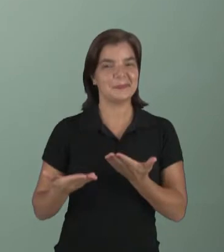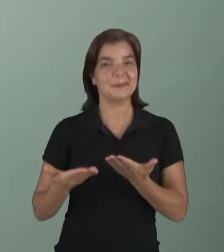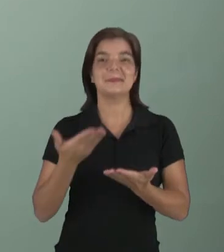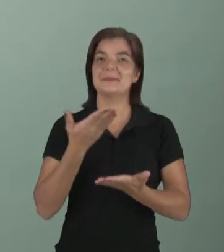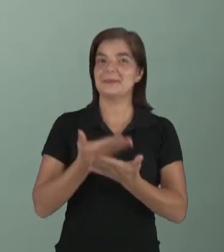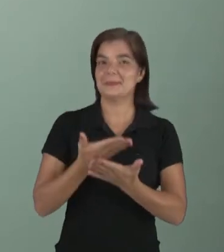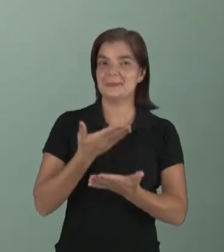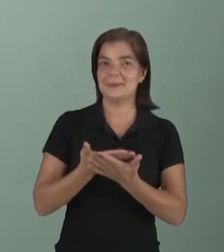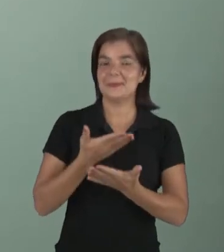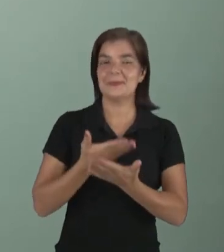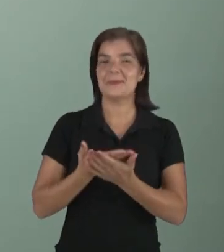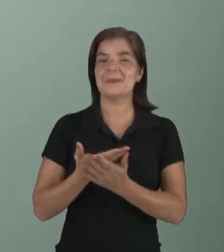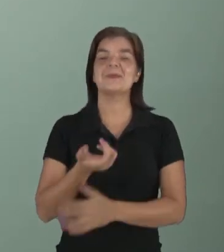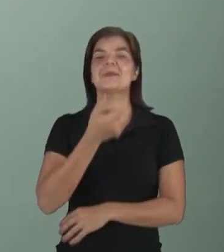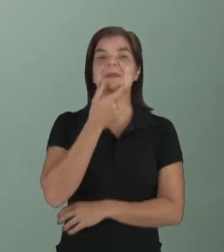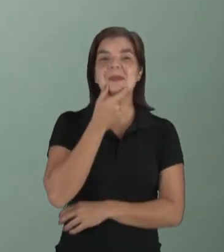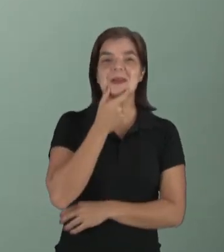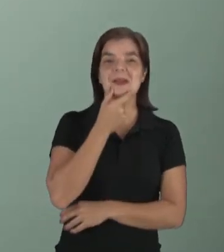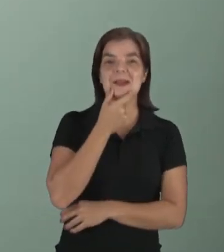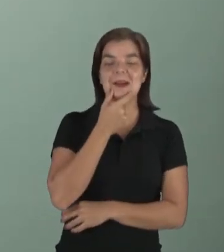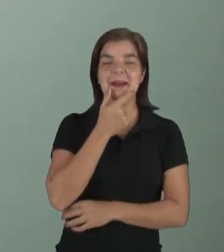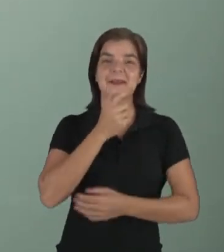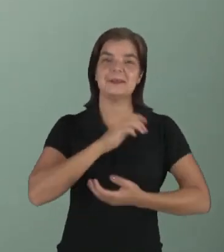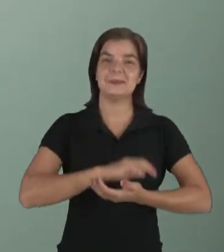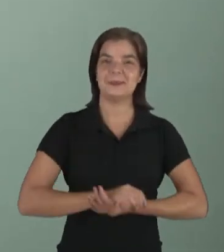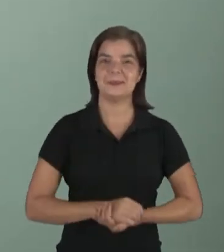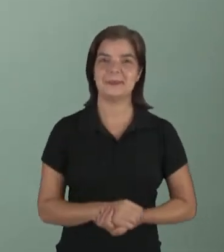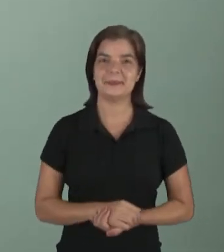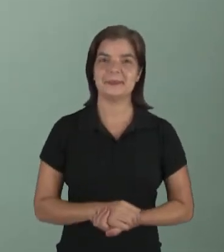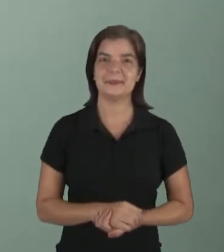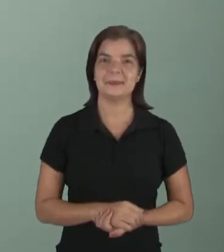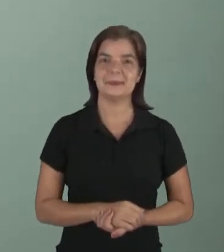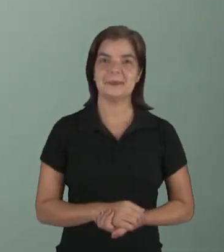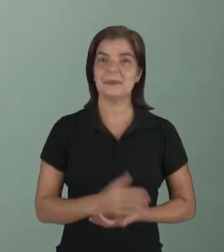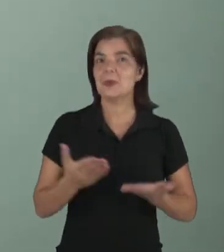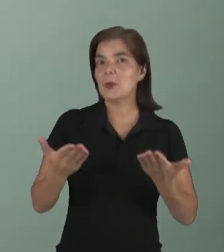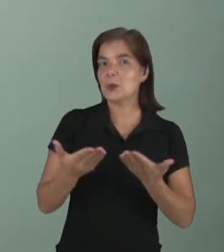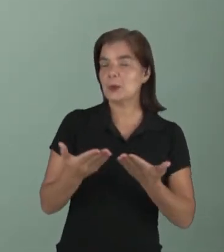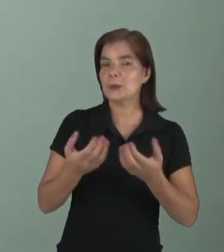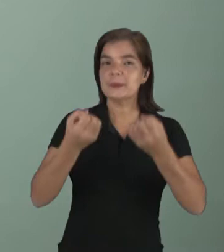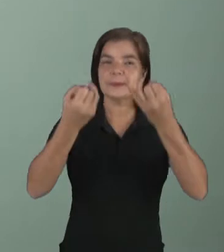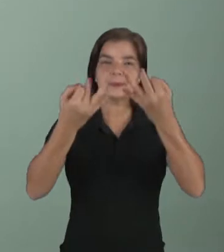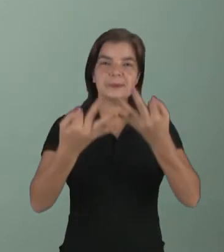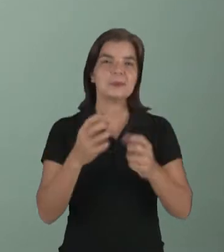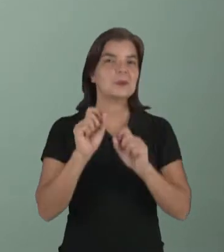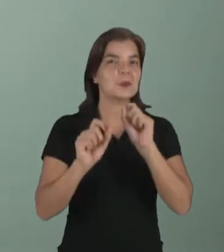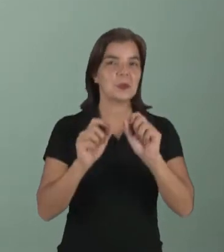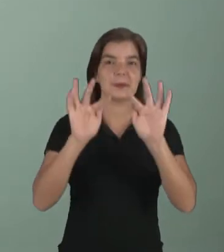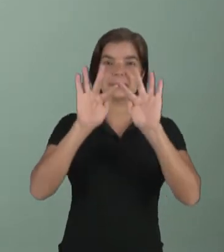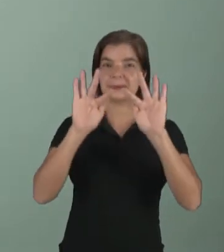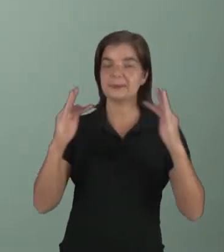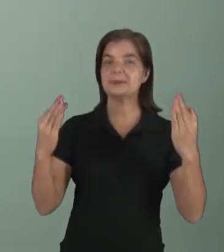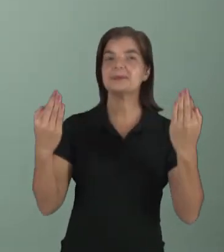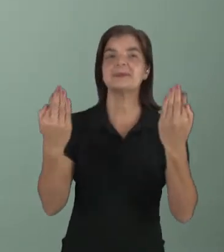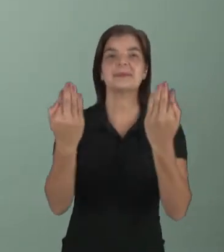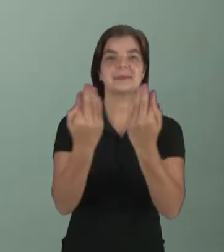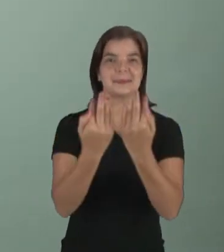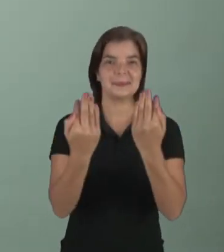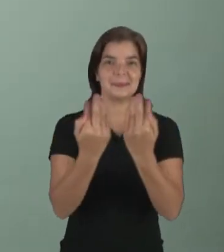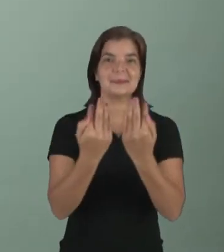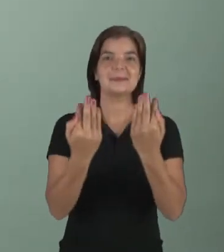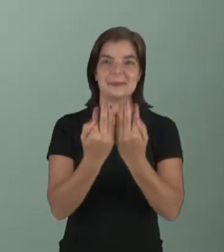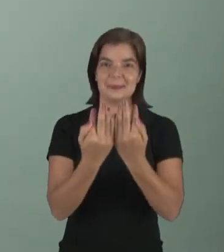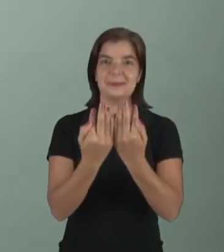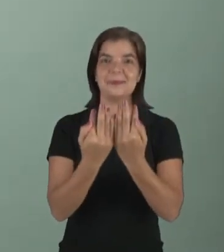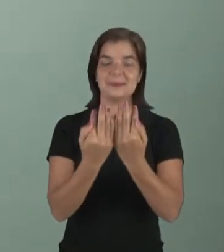Espero que bem meu nome é Jaqueline e sejam bem vindos a nossa aula de inglês hoje nós vamos falar um pouquinho sobre Family members'